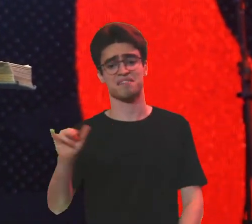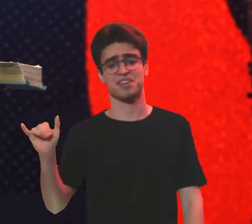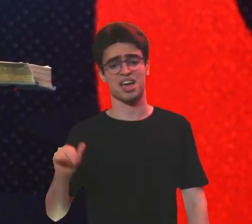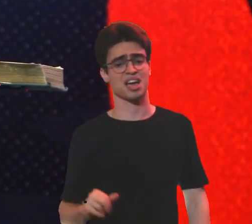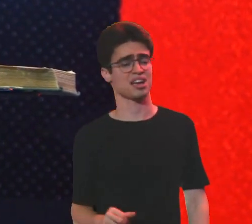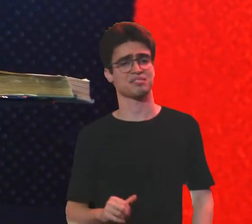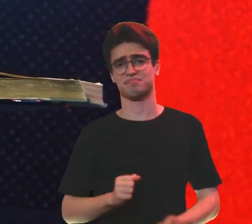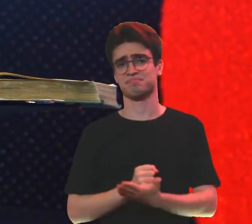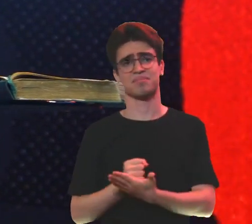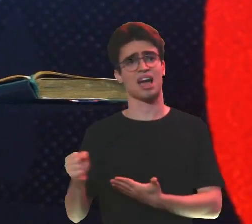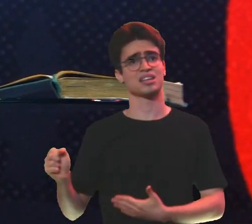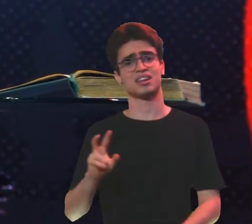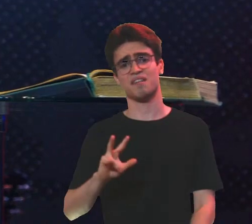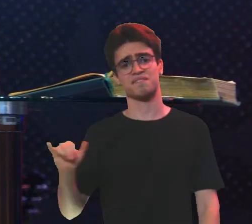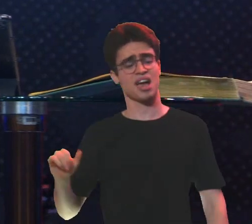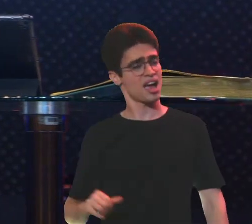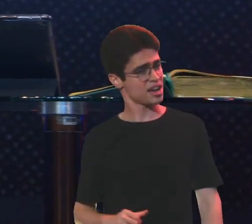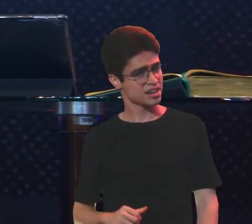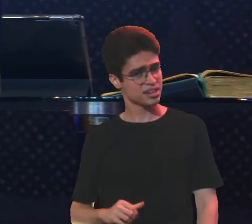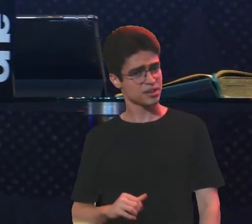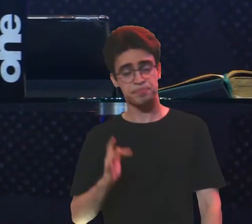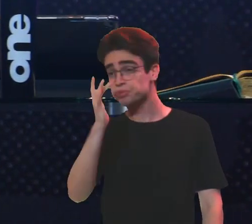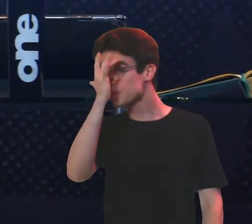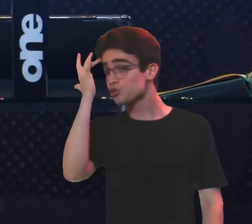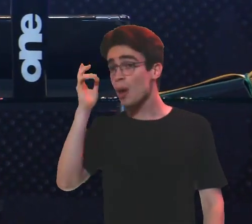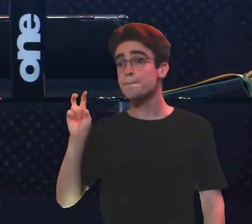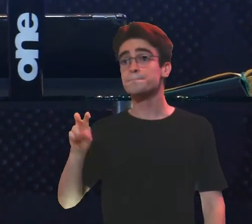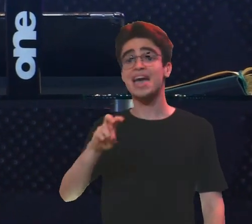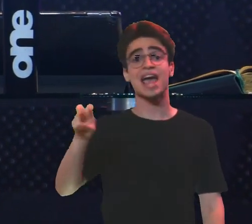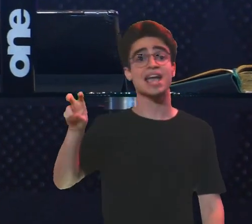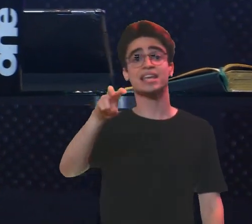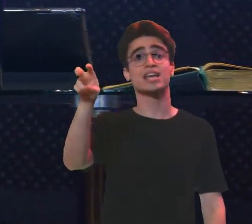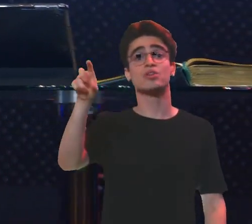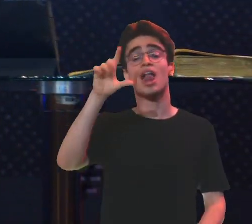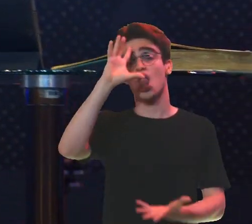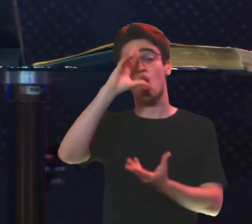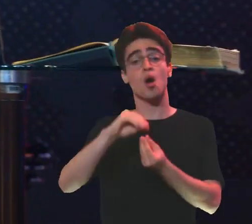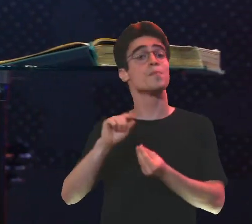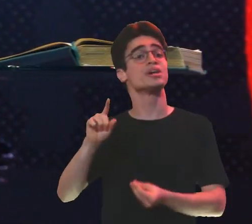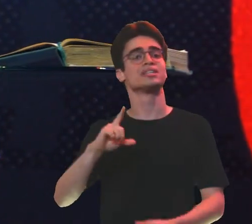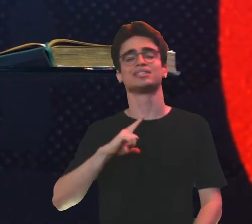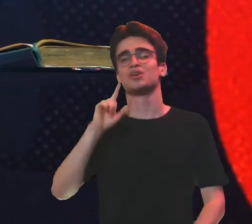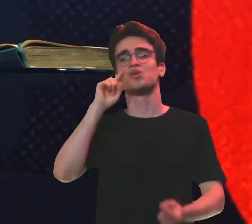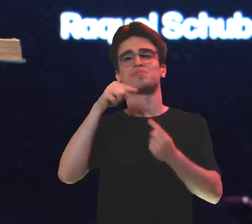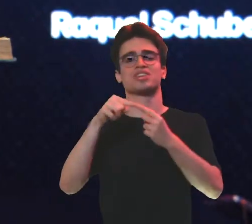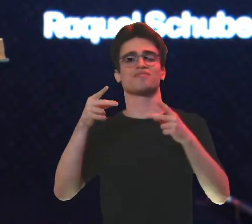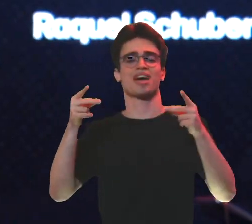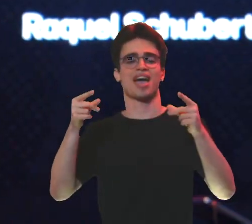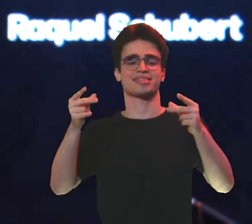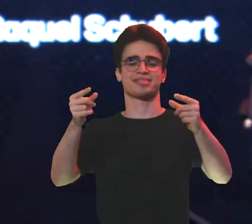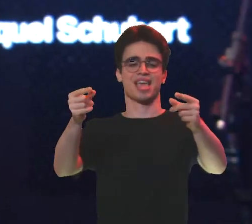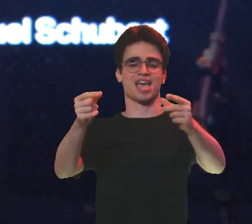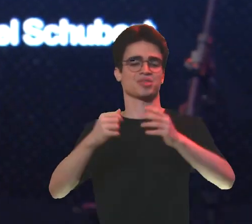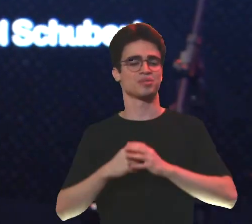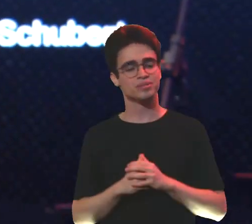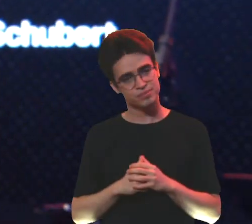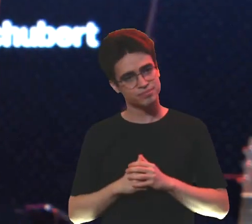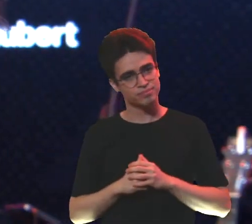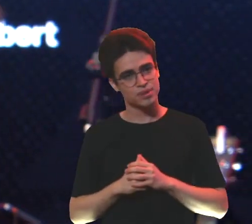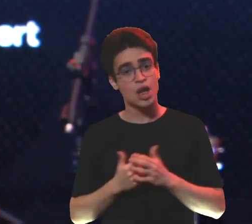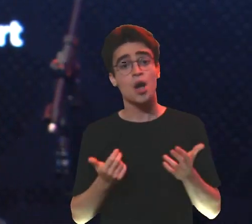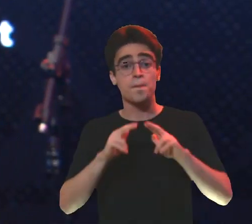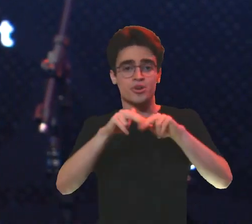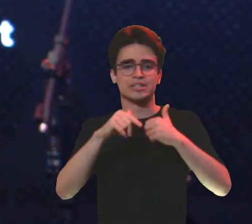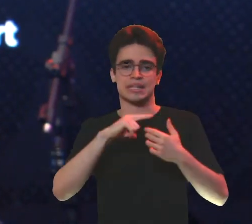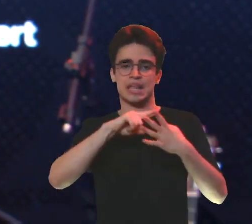vai passar. O peregrino entende que ele vive por algo eterno. E por isso existem 4 marcas de um peregrino e